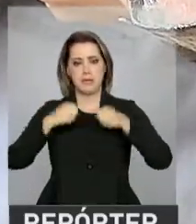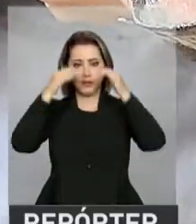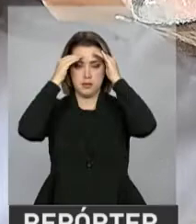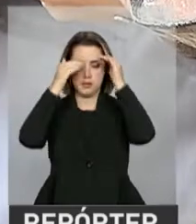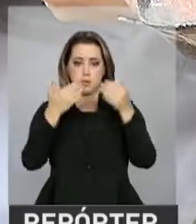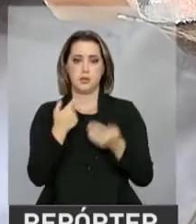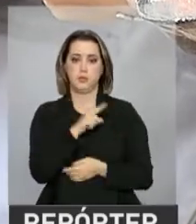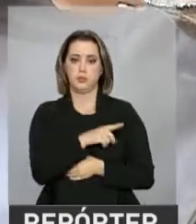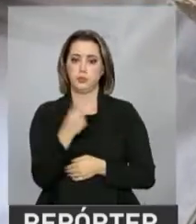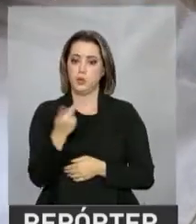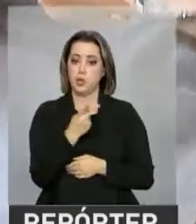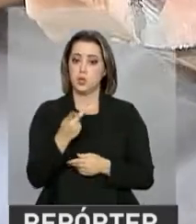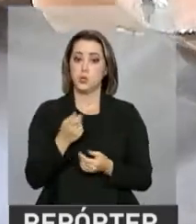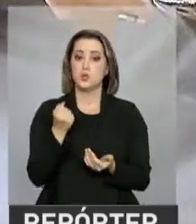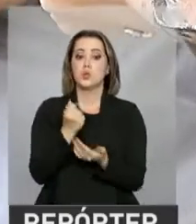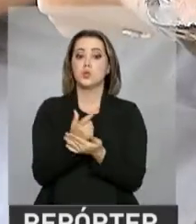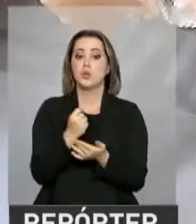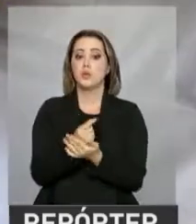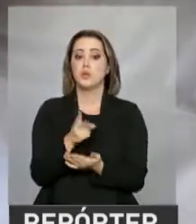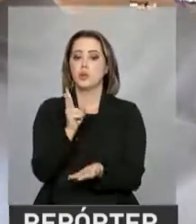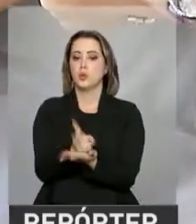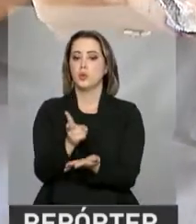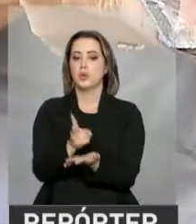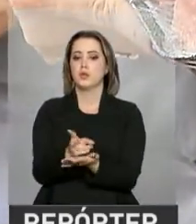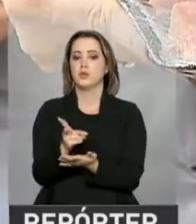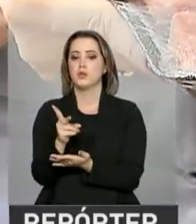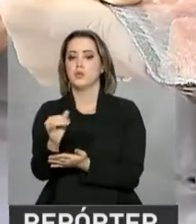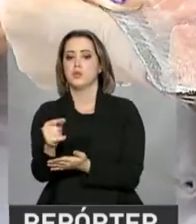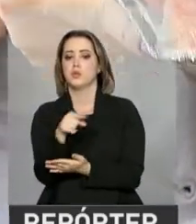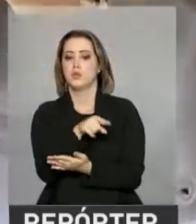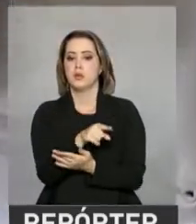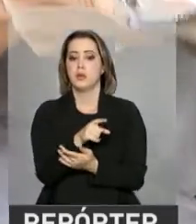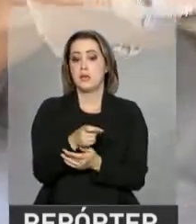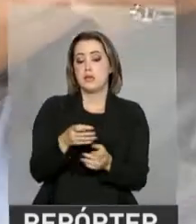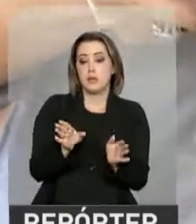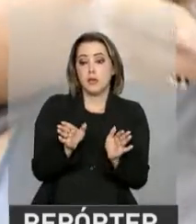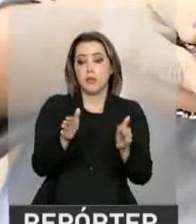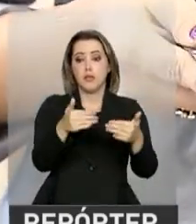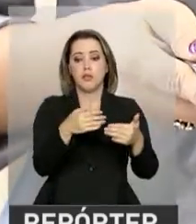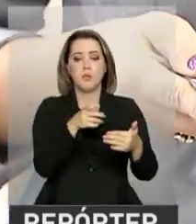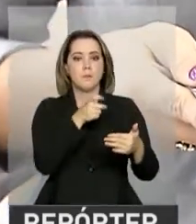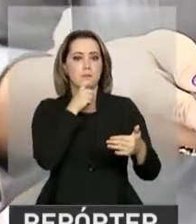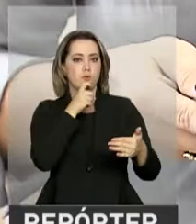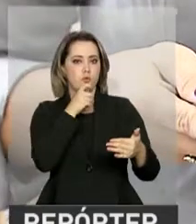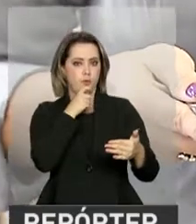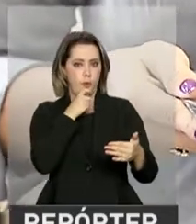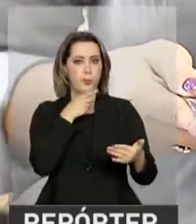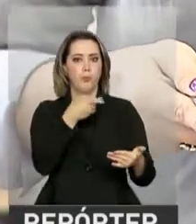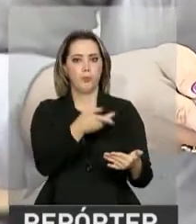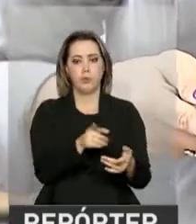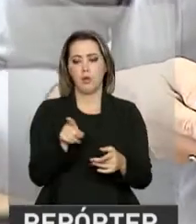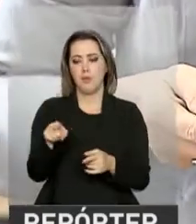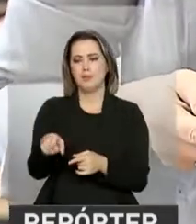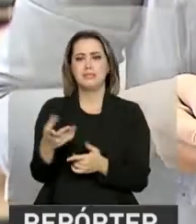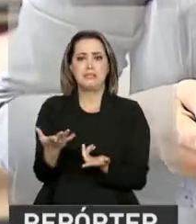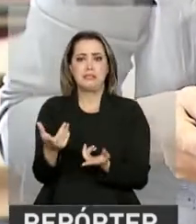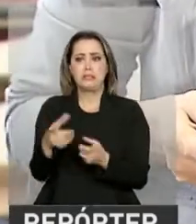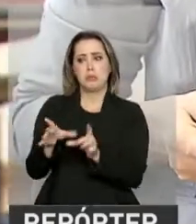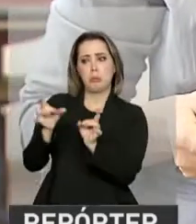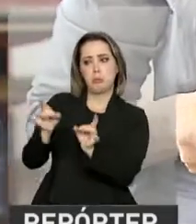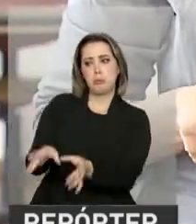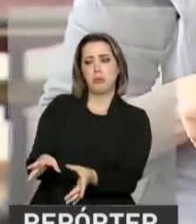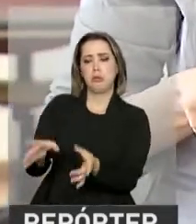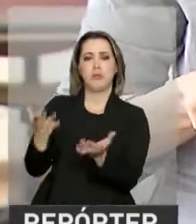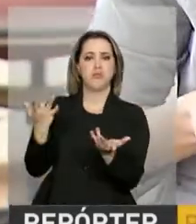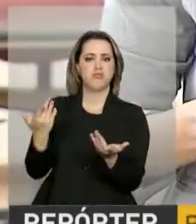bandejas de carne foram compradas no mesmo dia. Essa ficou sob refrigeração desde a hora que saiu do supermercado. Já essa outra ficou fora